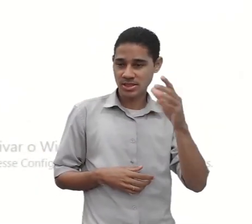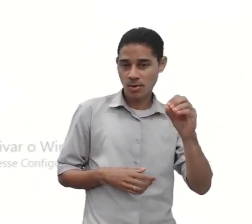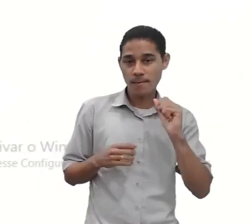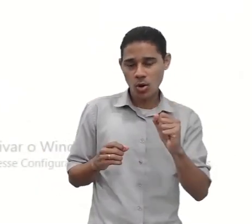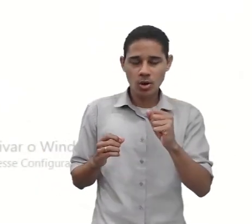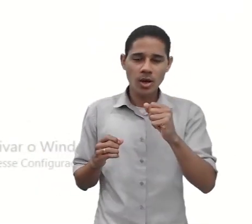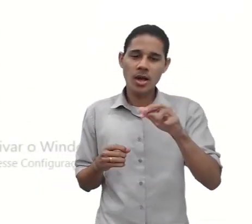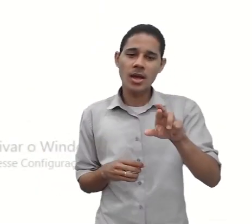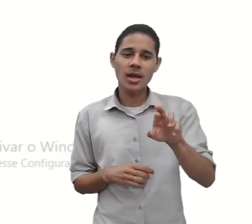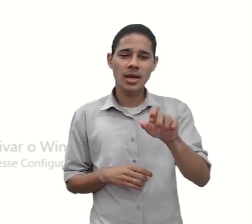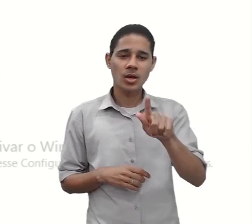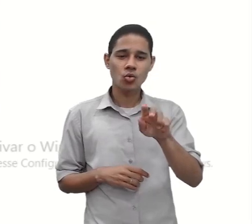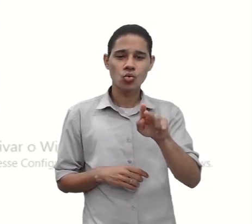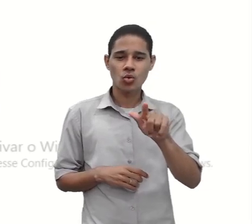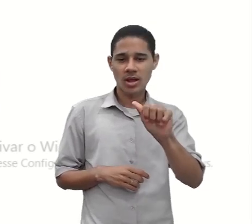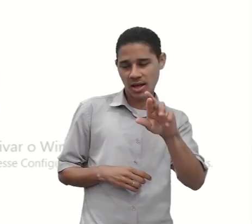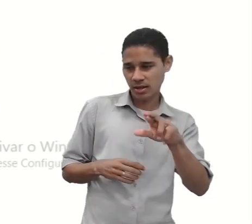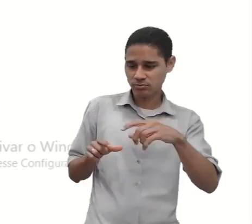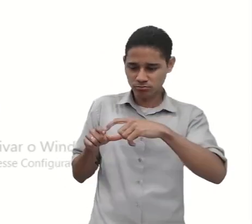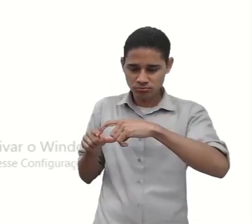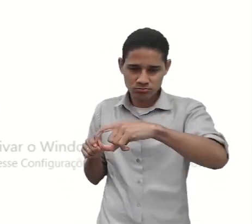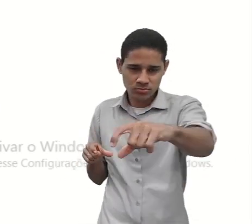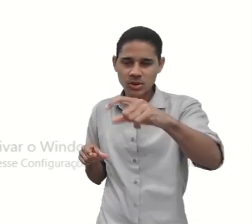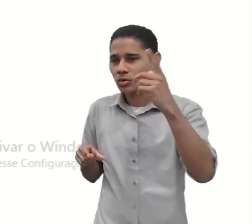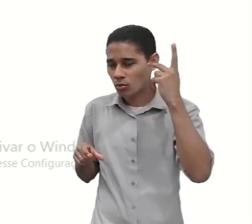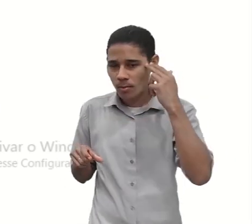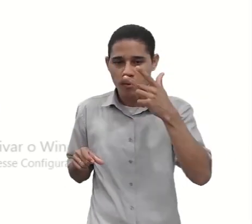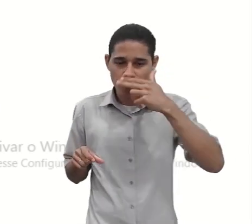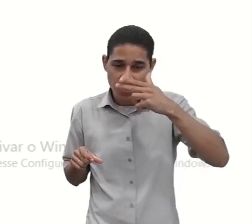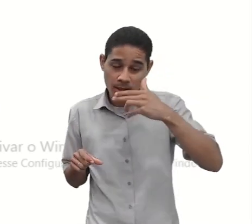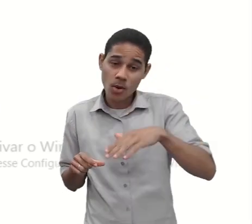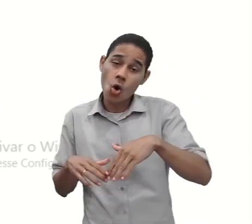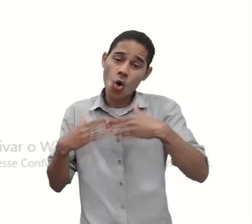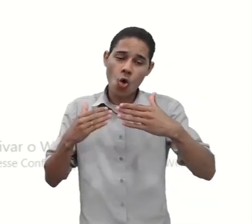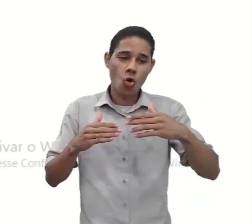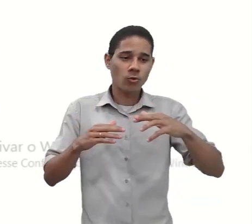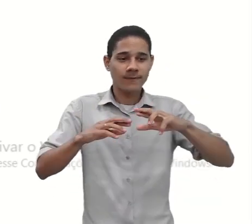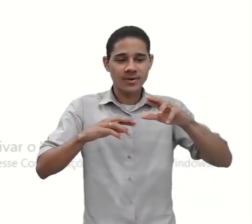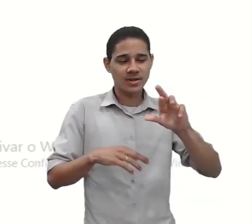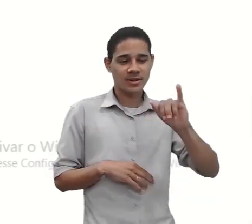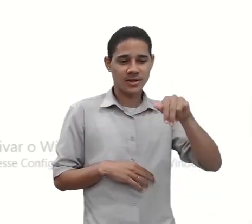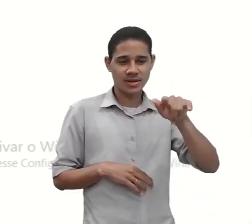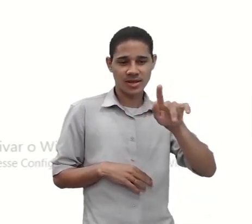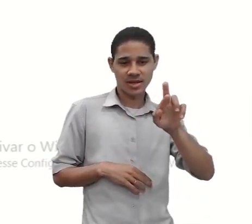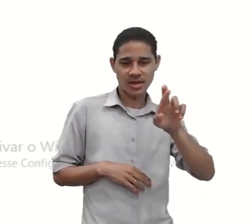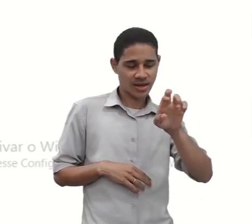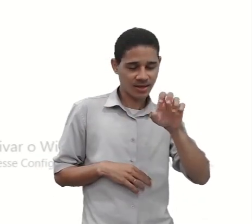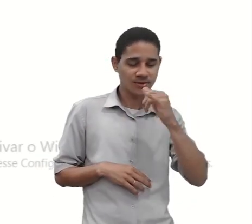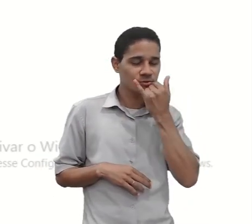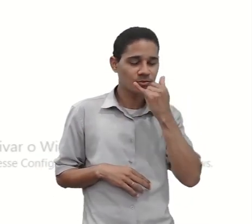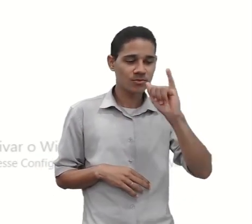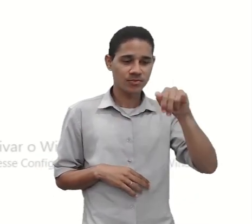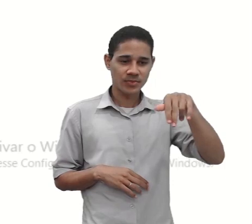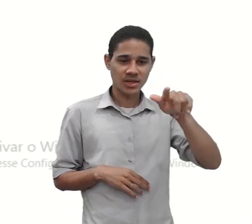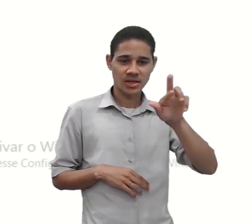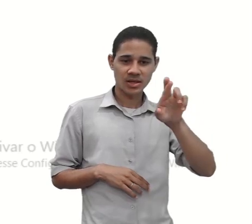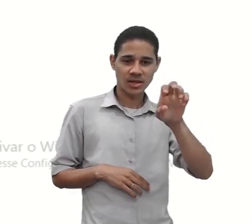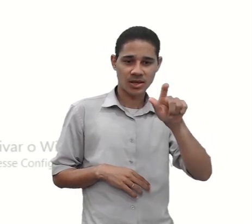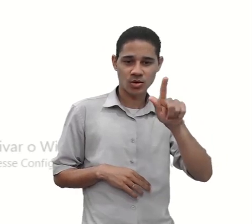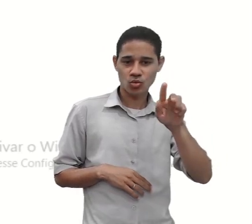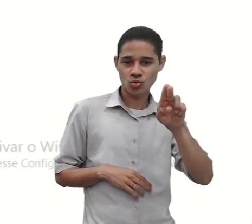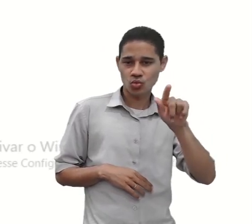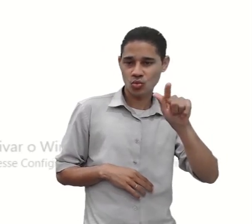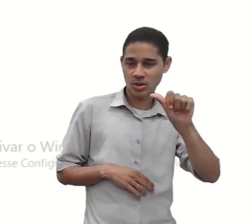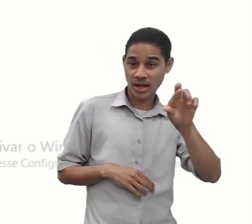e volumes, ou pode ser irregular, quando a textura tem alterações nas formas e nos volumes. Já quanto à